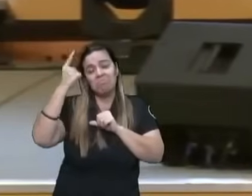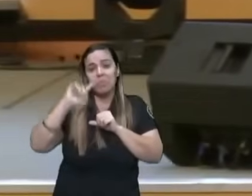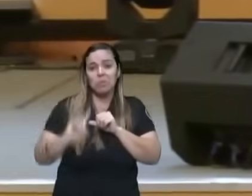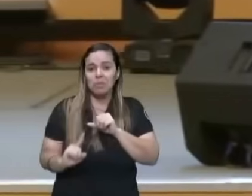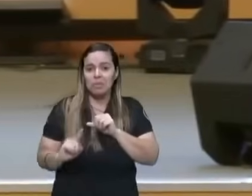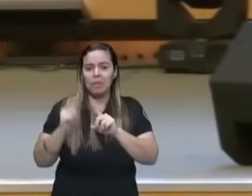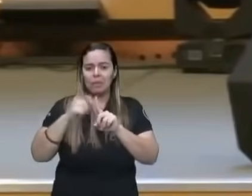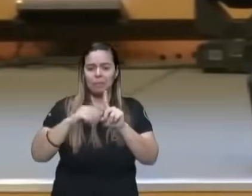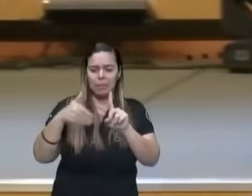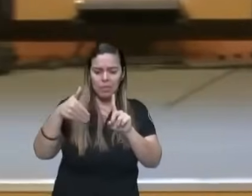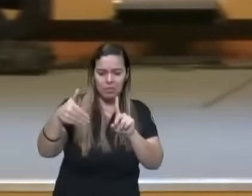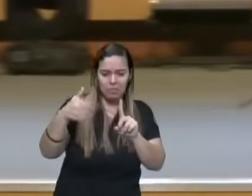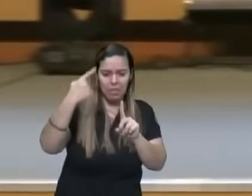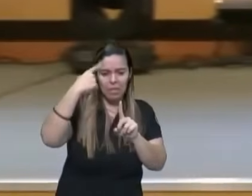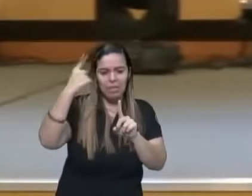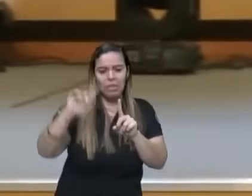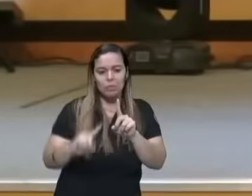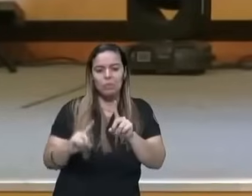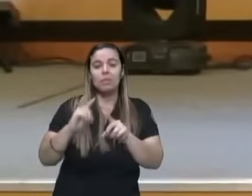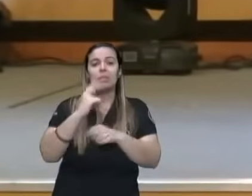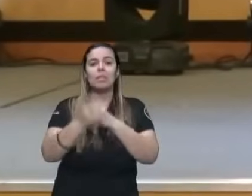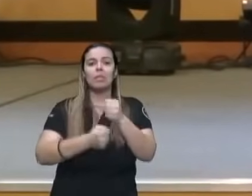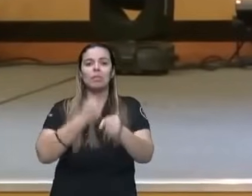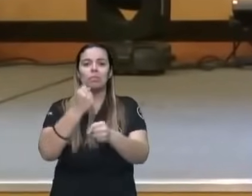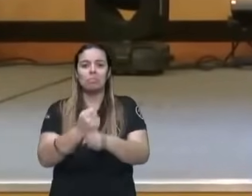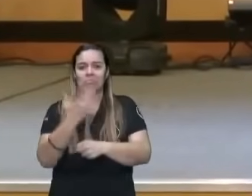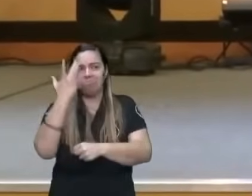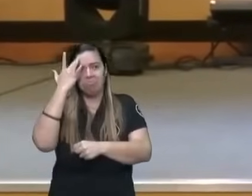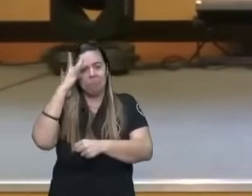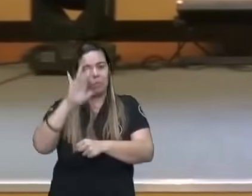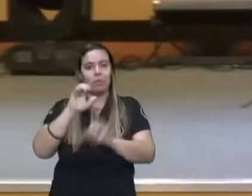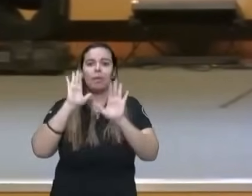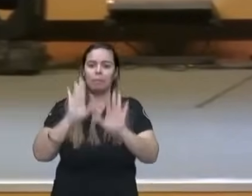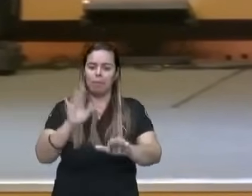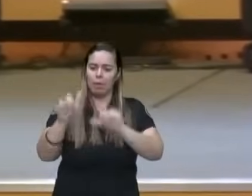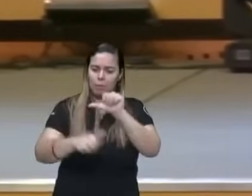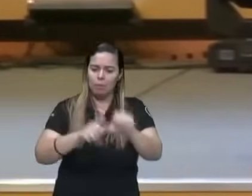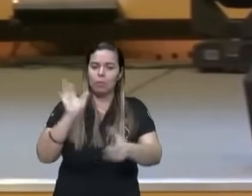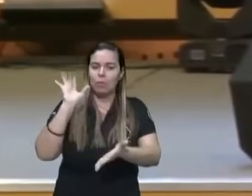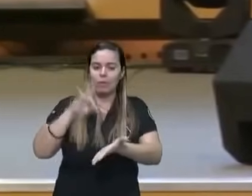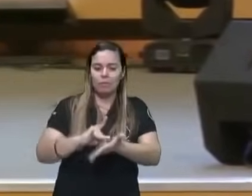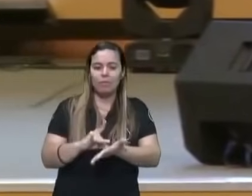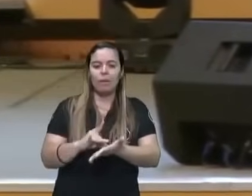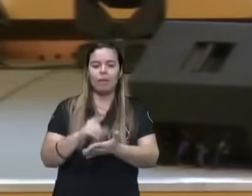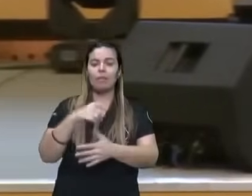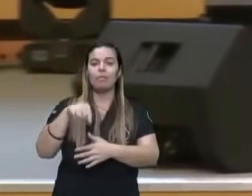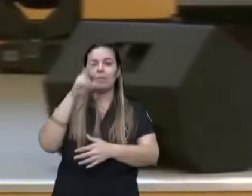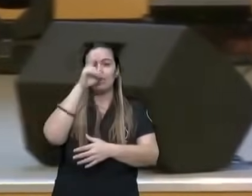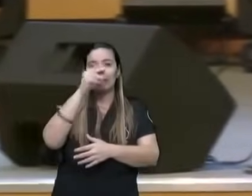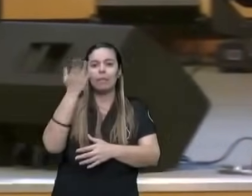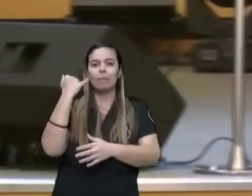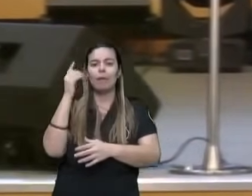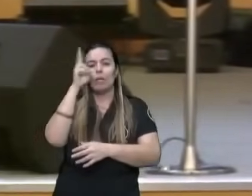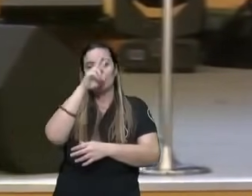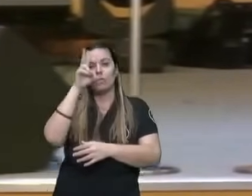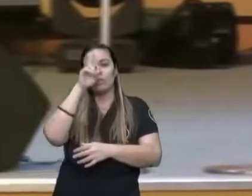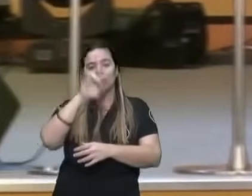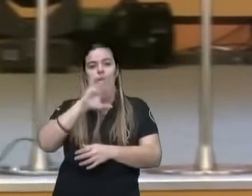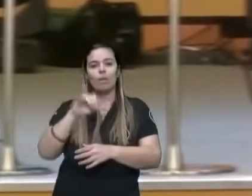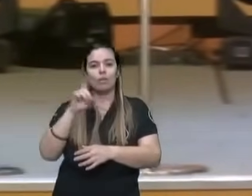se é mês que vem, não sei se é 2022, mas que vai mudar, vai. Você lembra de Jó, que perdeu tudo? 10